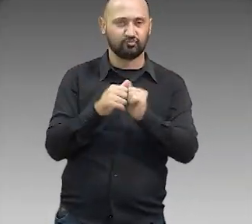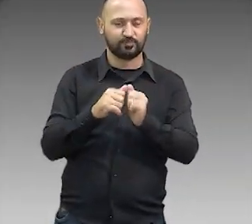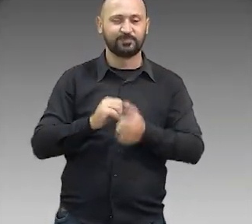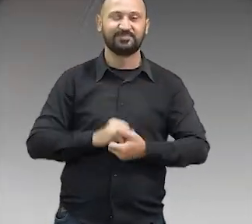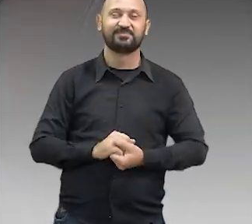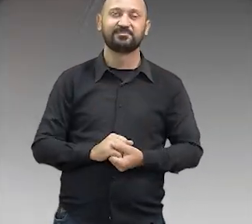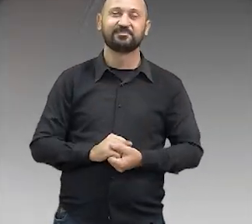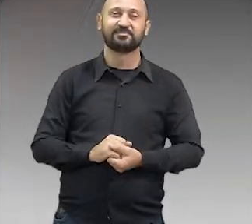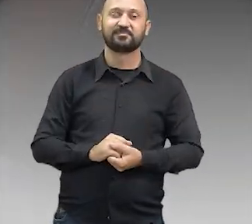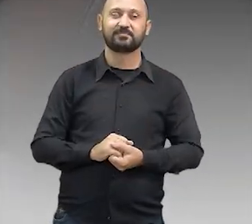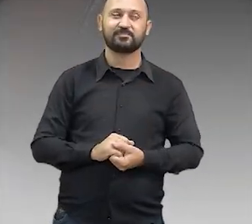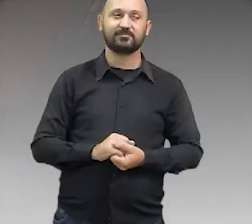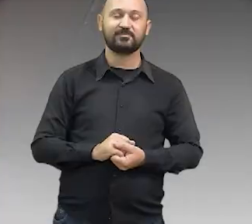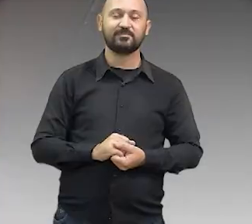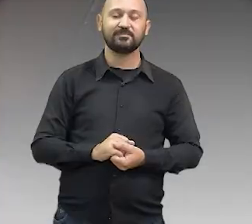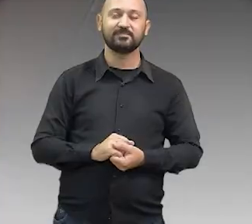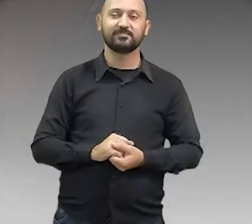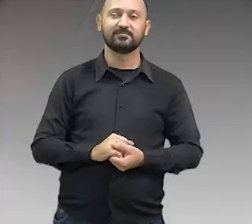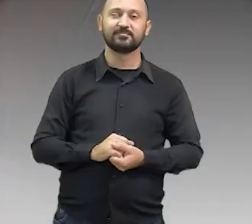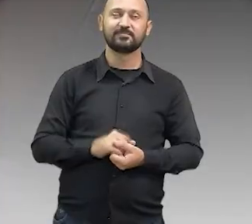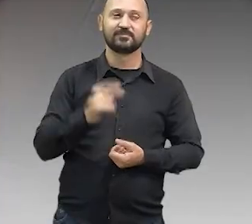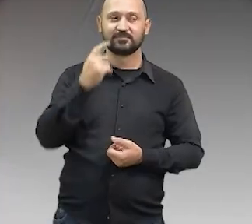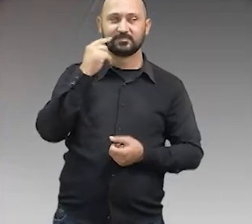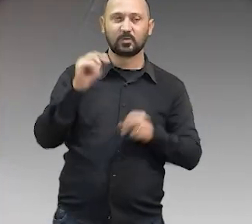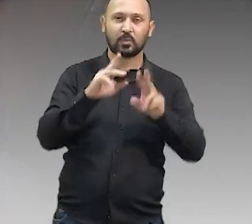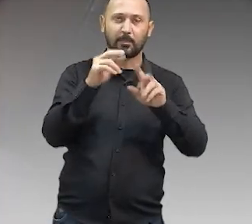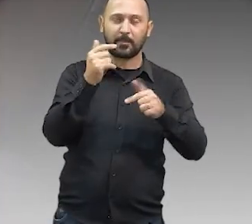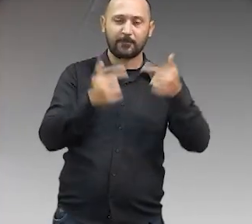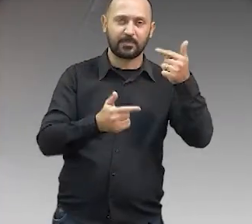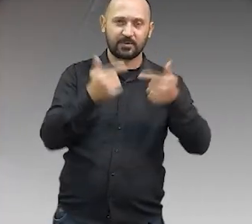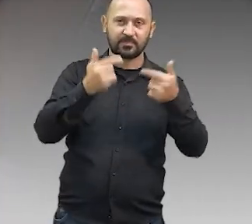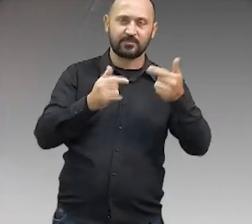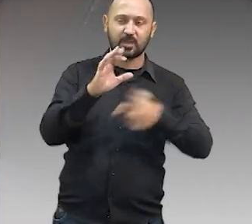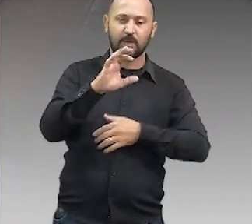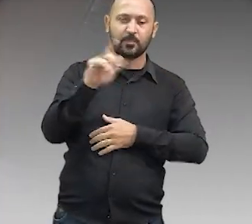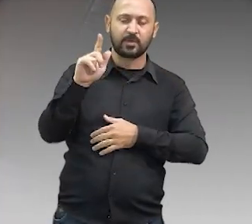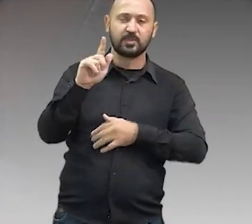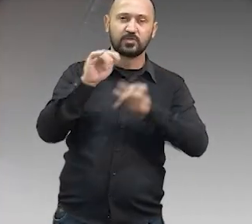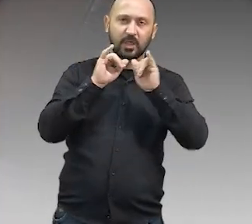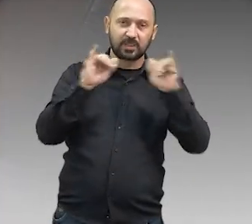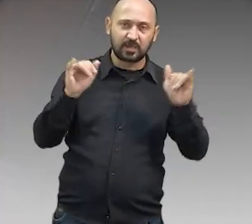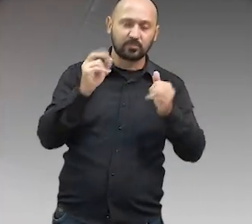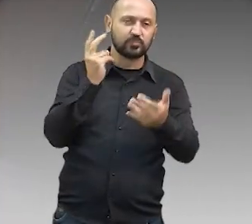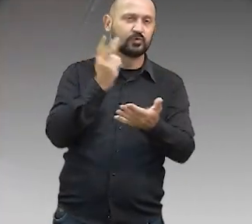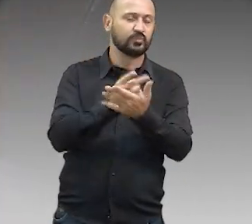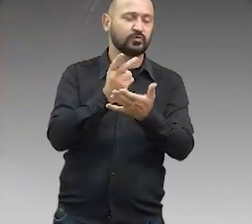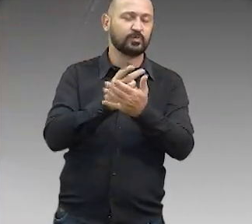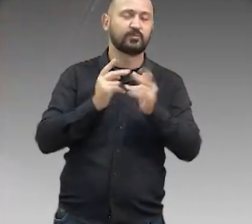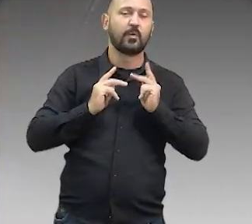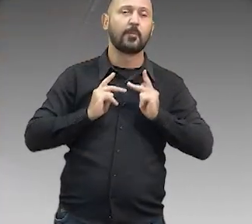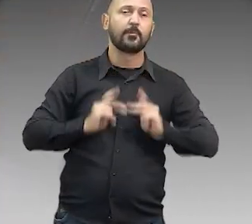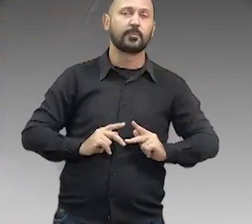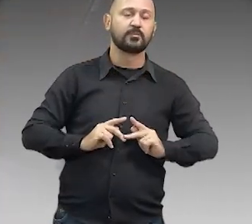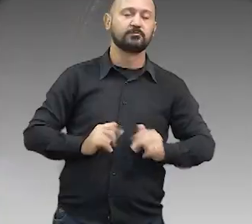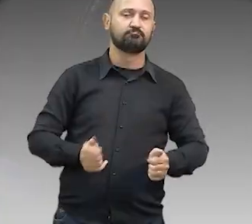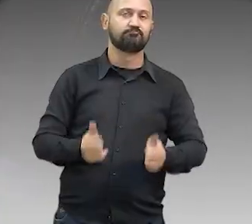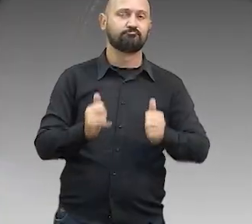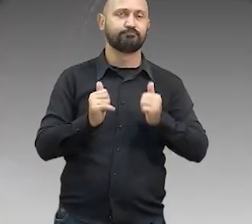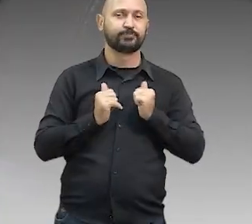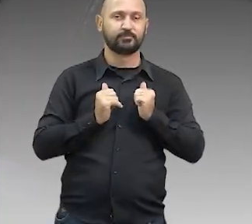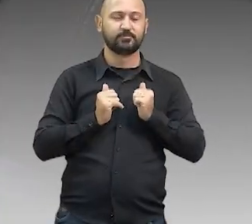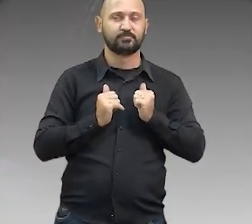dividir. Olha, na questão política, o Campo Grande News sempre se portou de uma